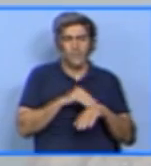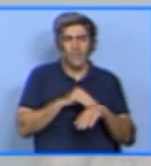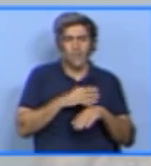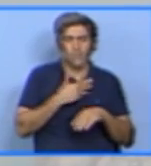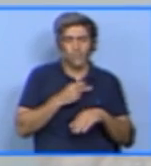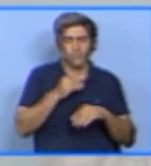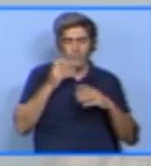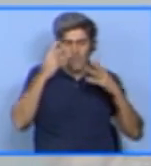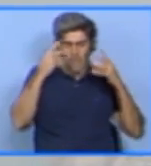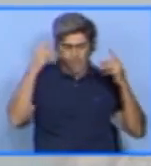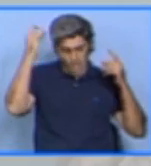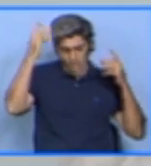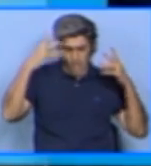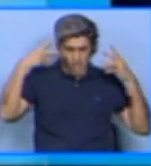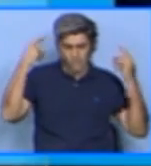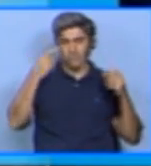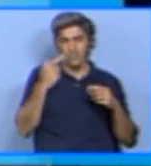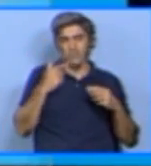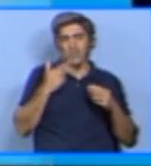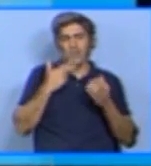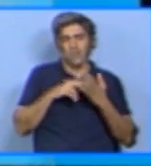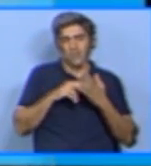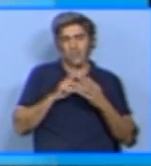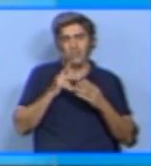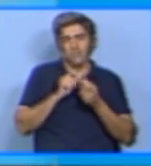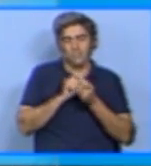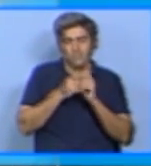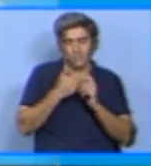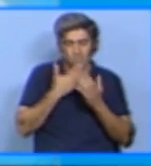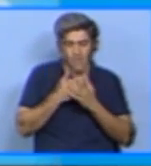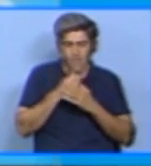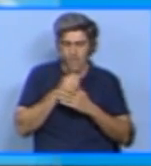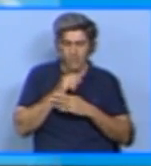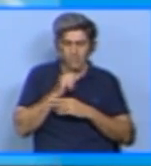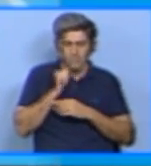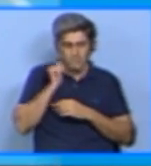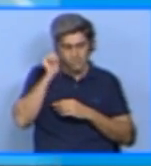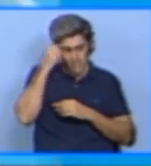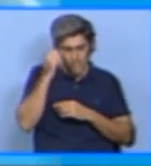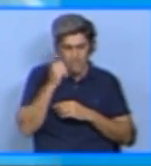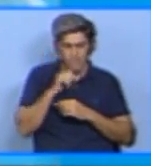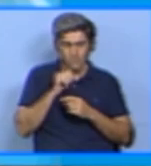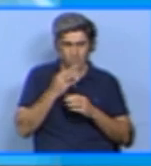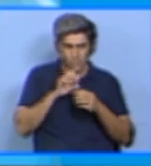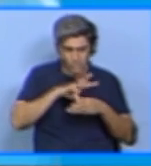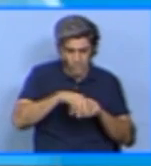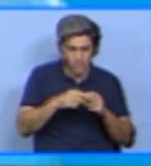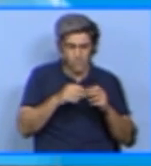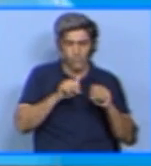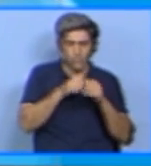elevadas, quando se pervertem, tornam-se terríveis. E afetam, e dão cabo, e são